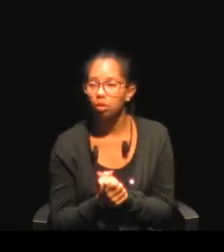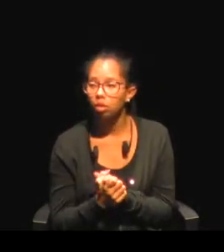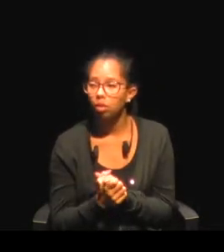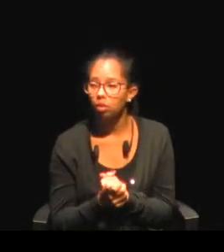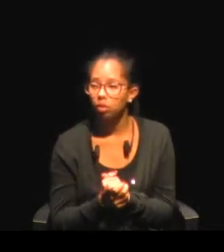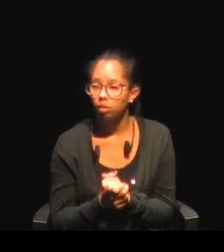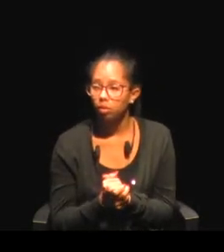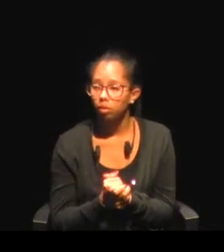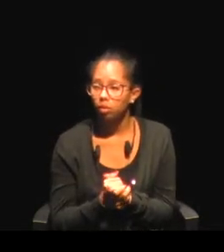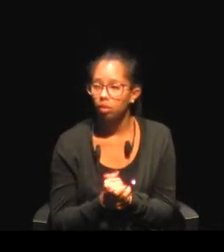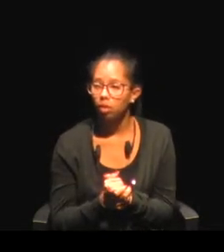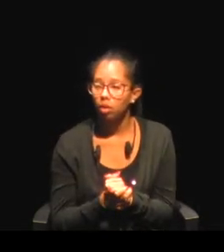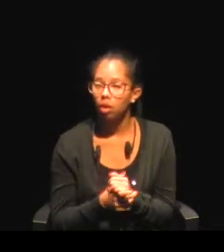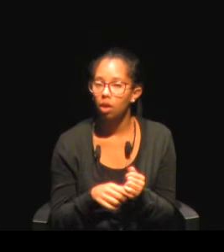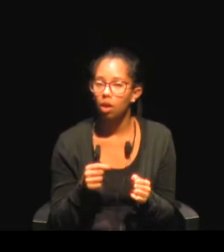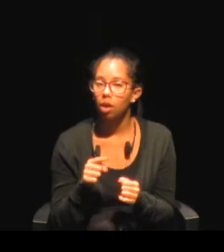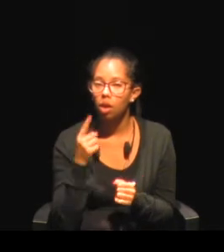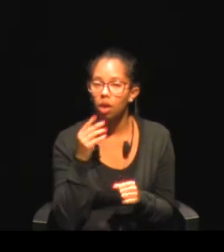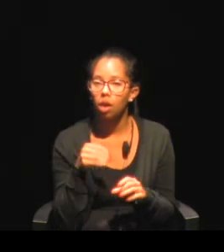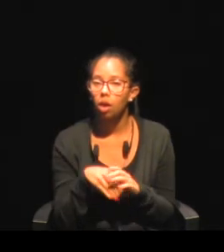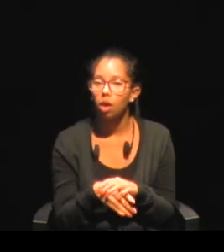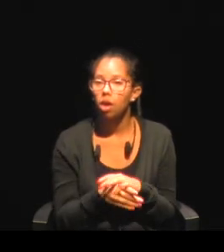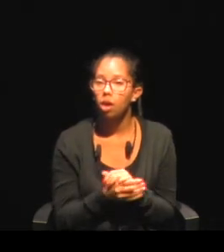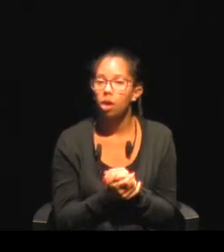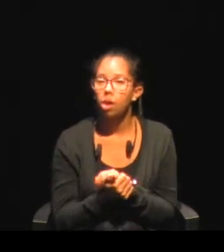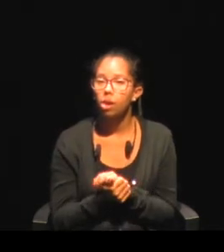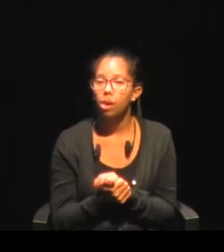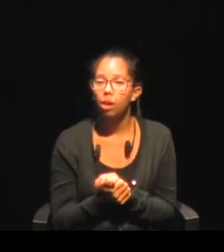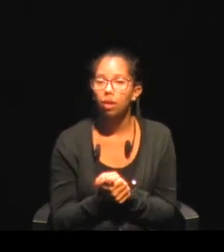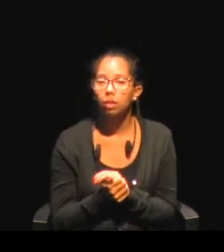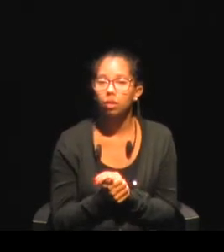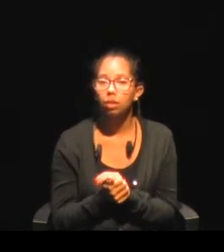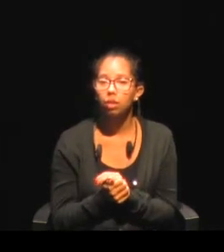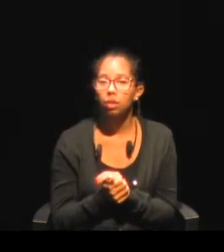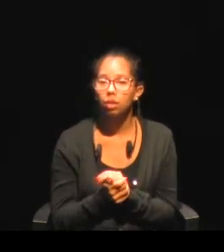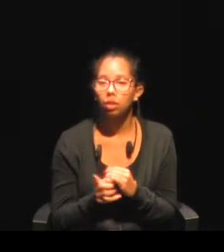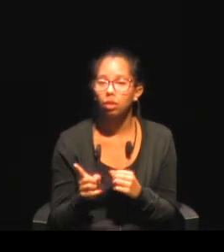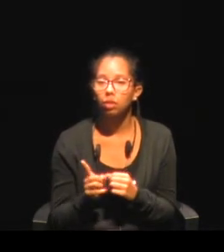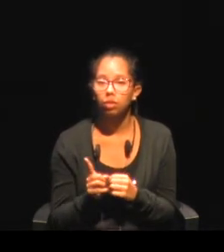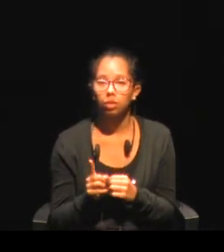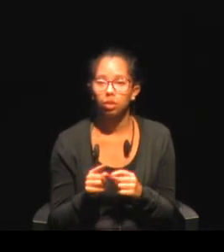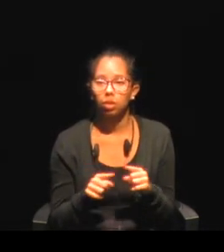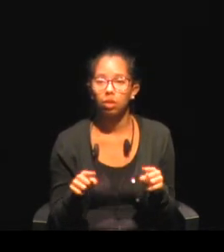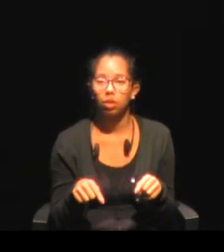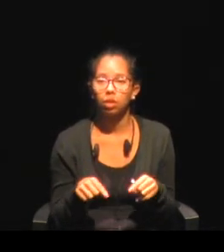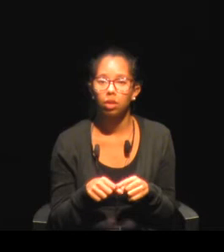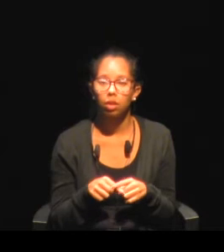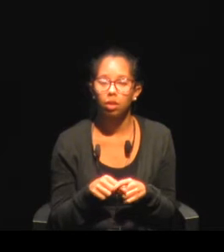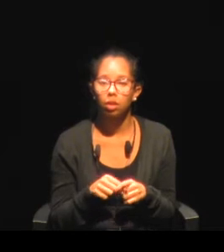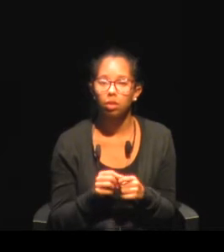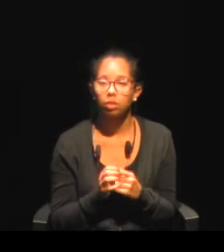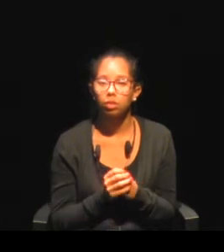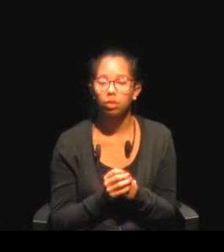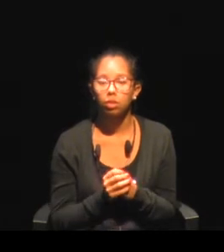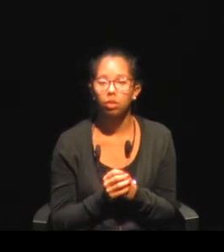se aproxima mais, são imagens já da obra, né? Quando chegar aqui dentro, só uma outra imagem aqui, essa caixa